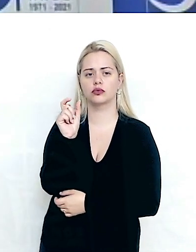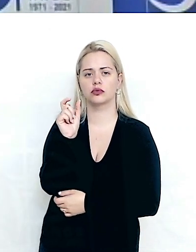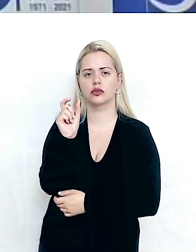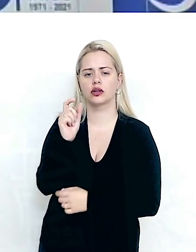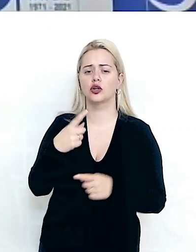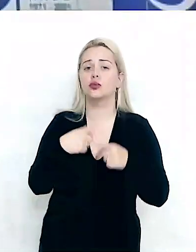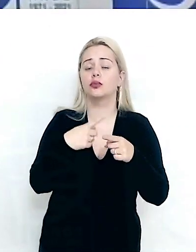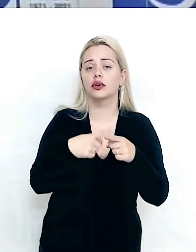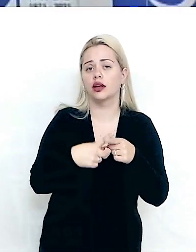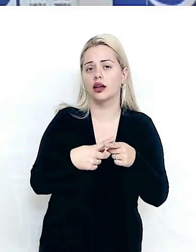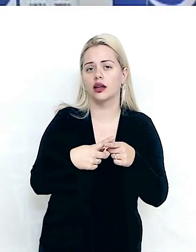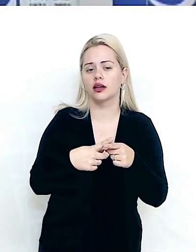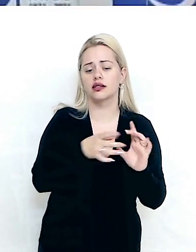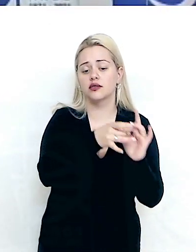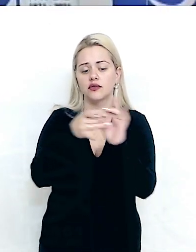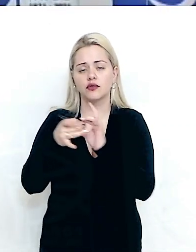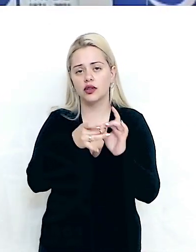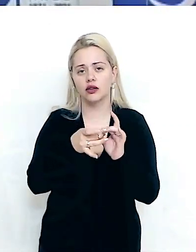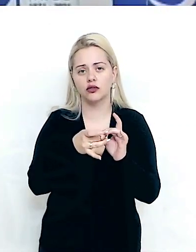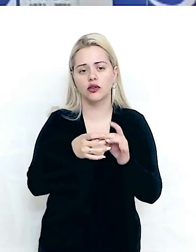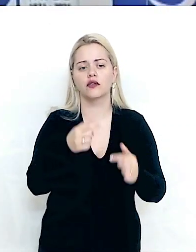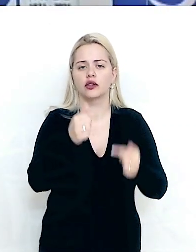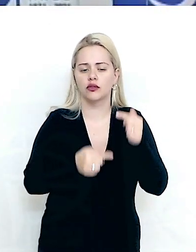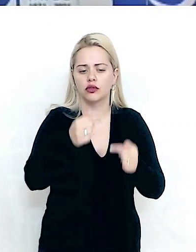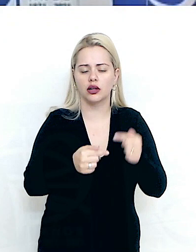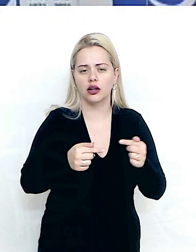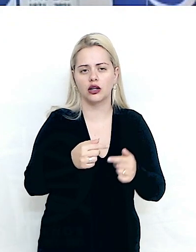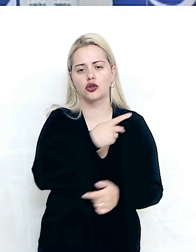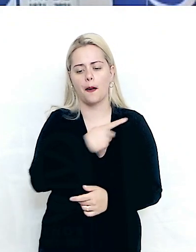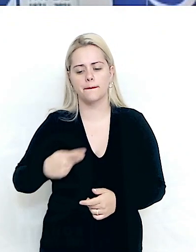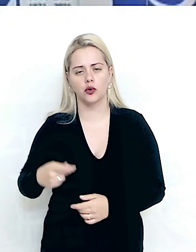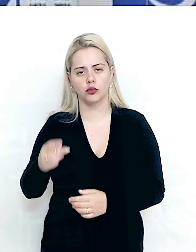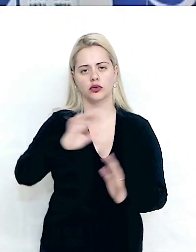do porquê dessa vinculação que é feita no debate público internacional.